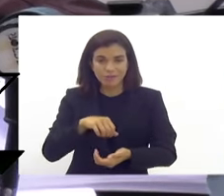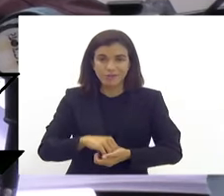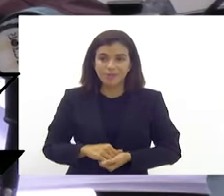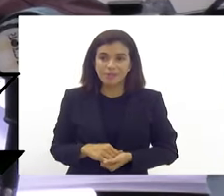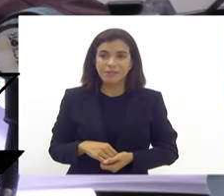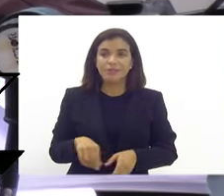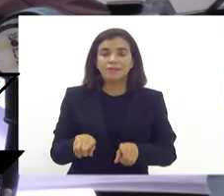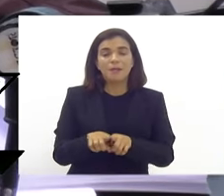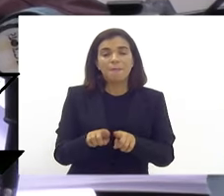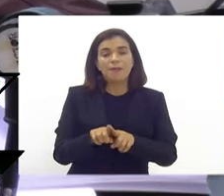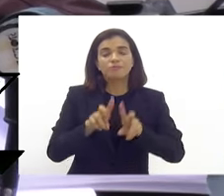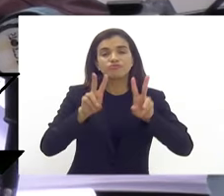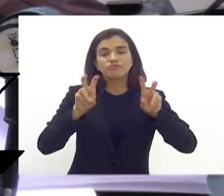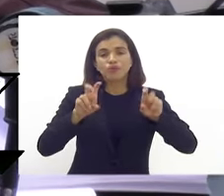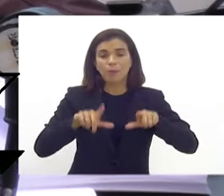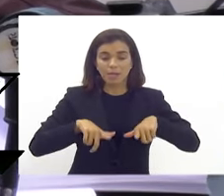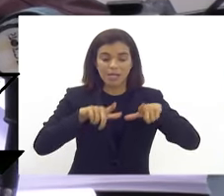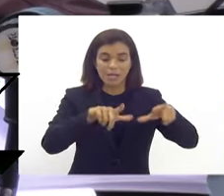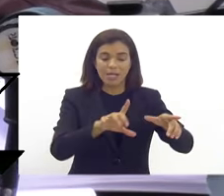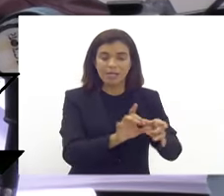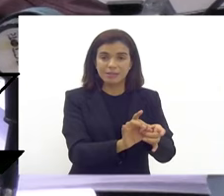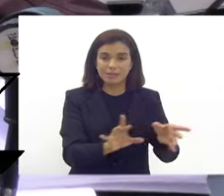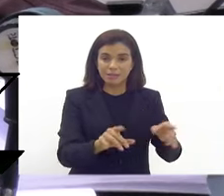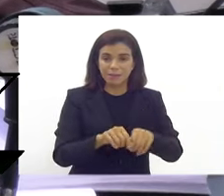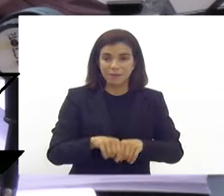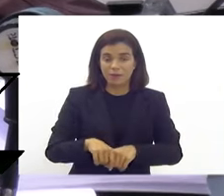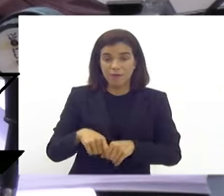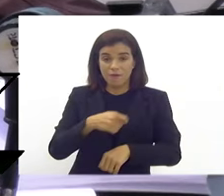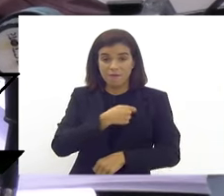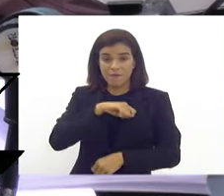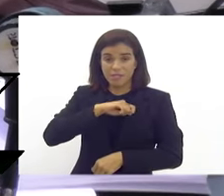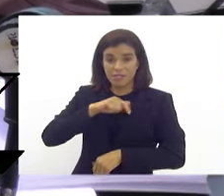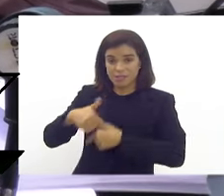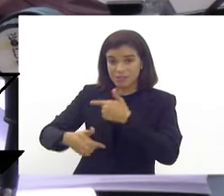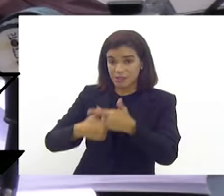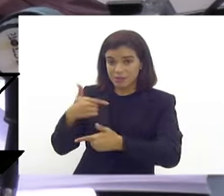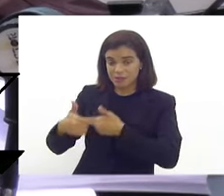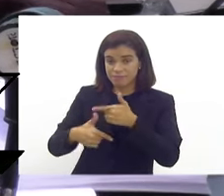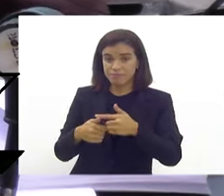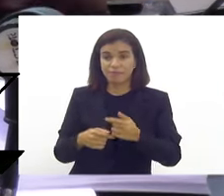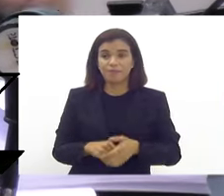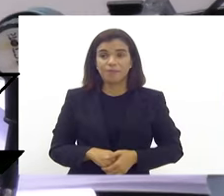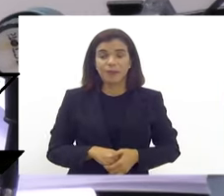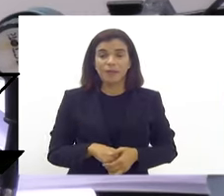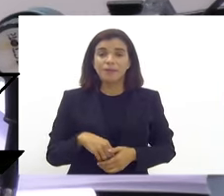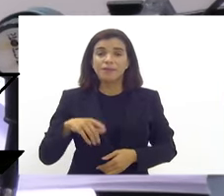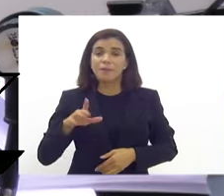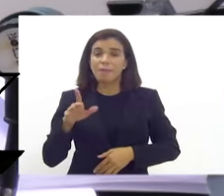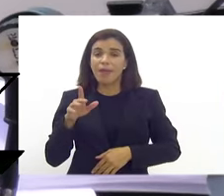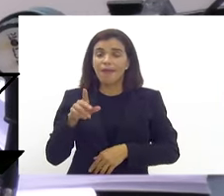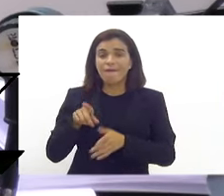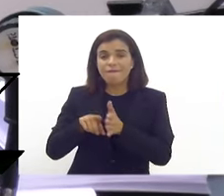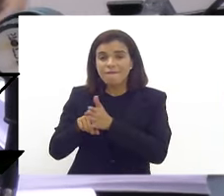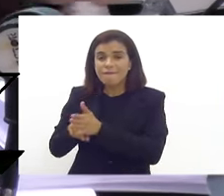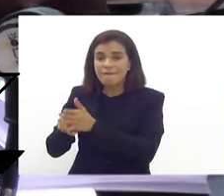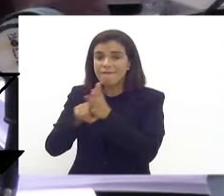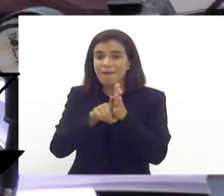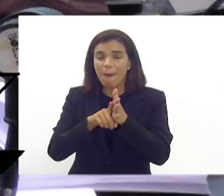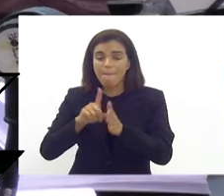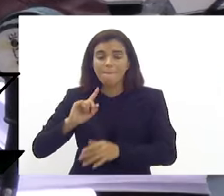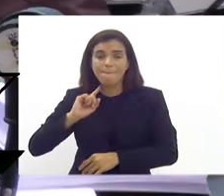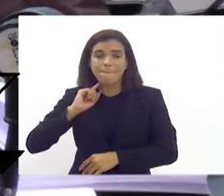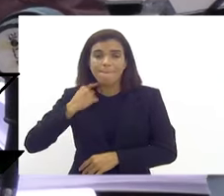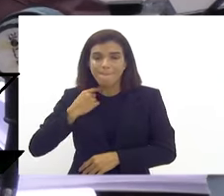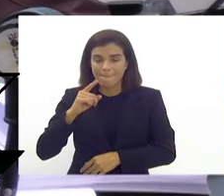matéria de licenciamento seja em matéria de controle fiscalização de atividades Empreendimentos de potenciais poluidores ou degradantes ao meio